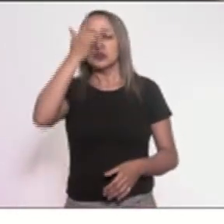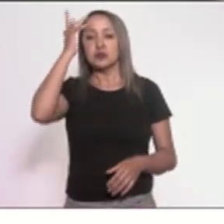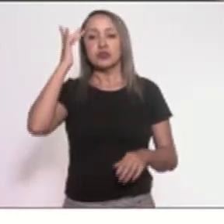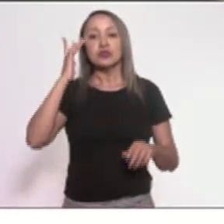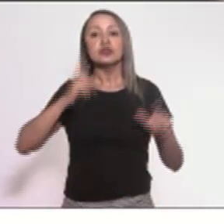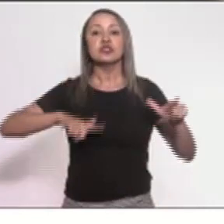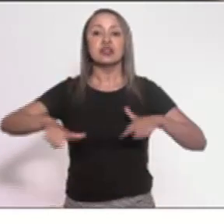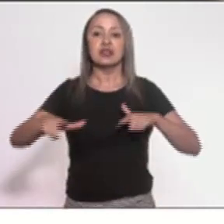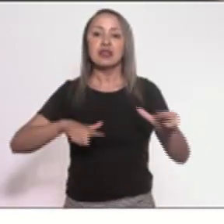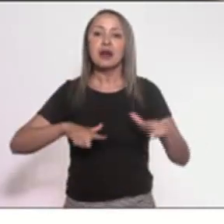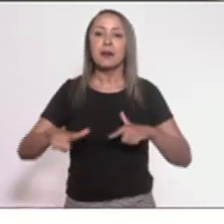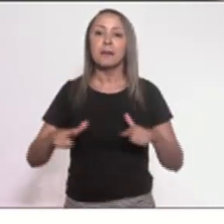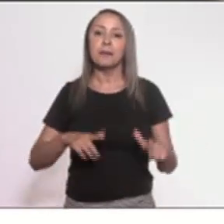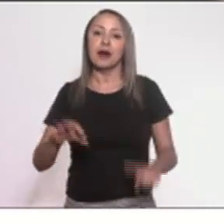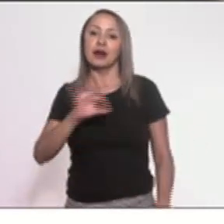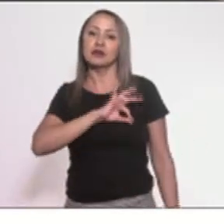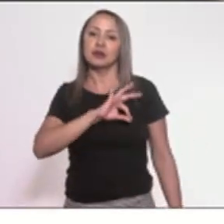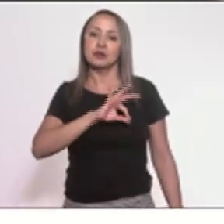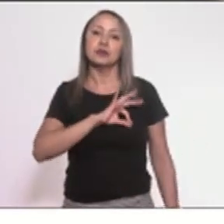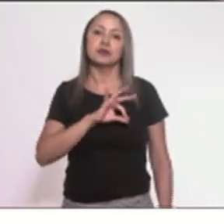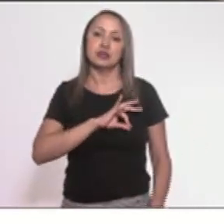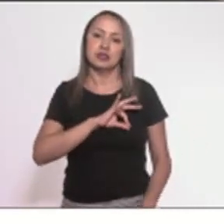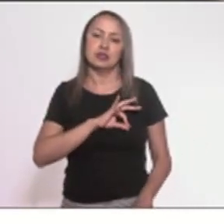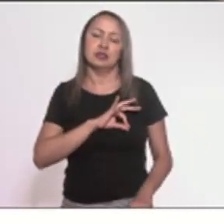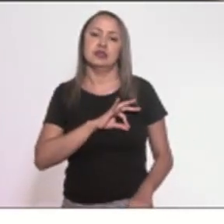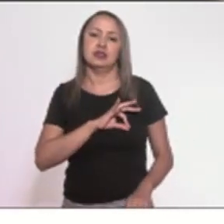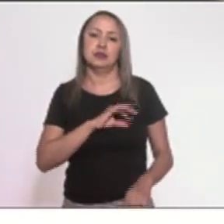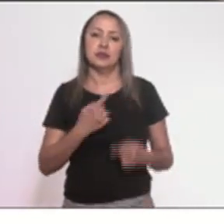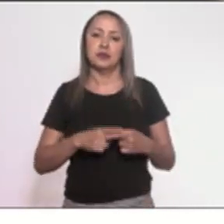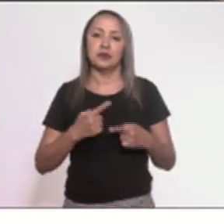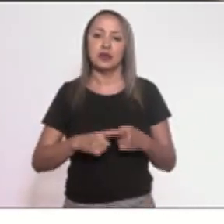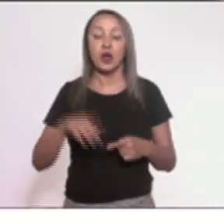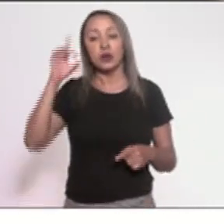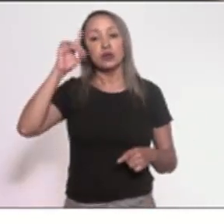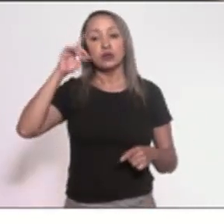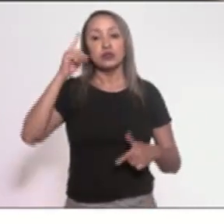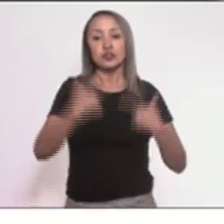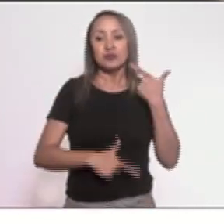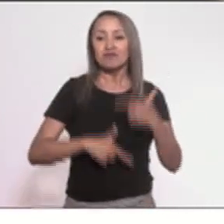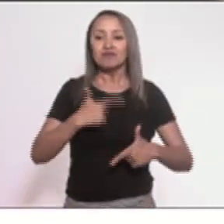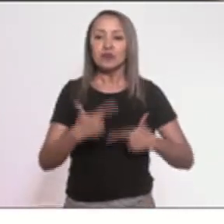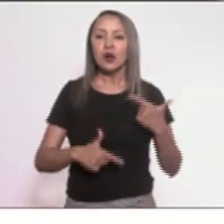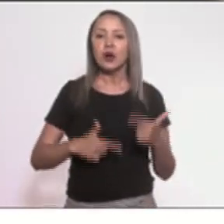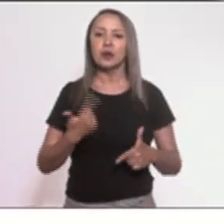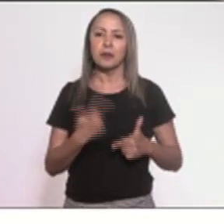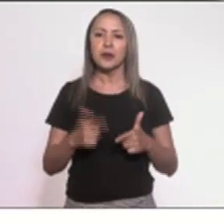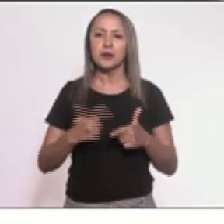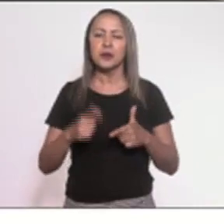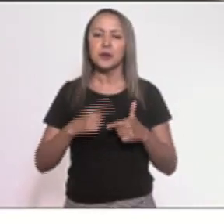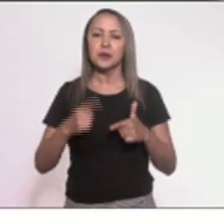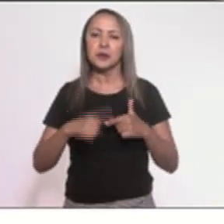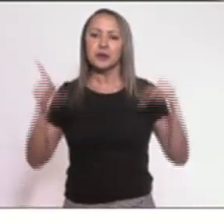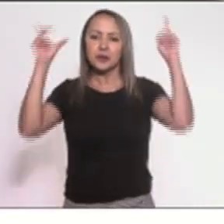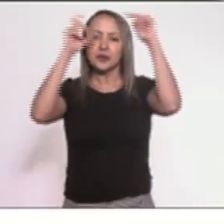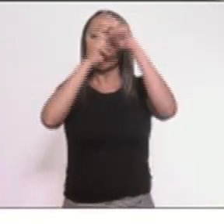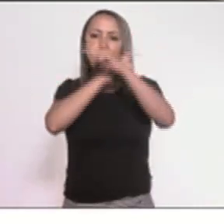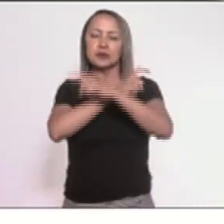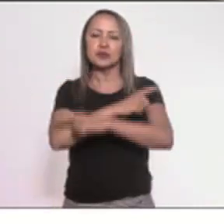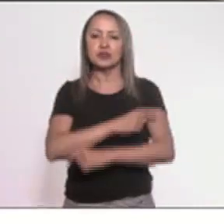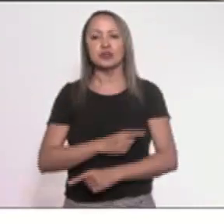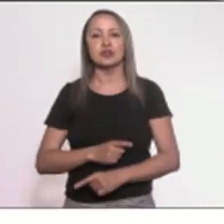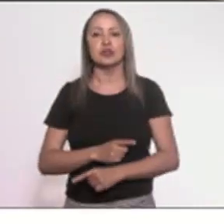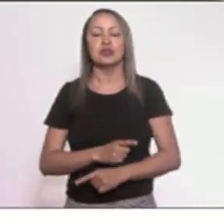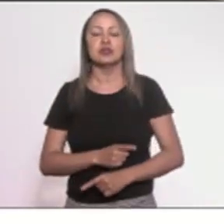desses policiais civis e militares que estão na linha de frente de uma política pública que viola os direitos humanos, tanto